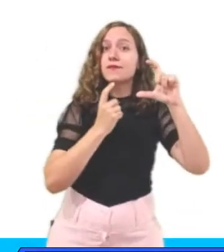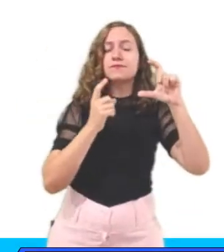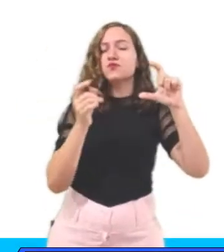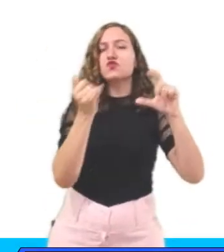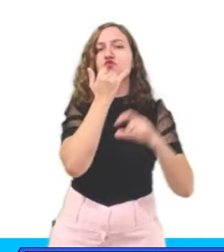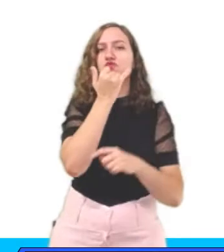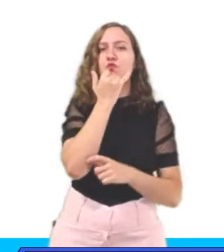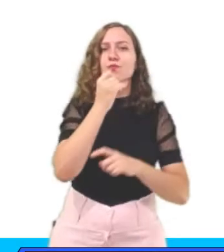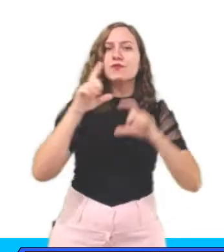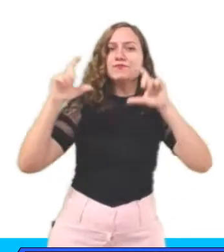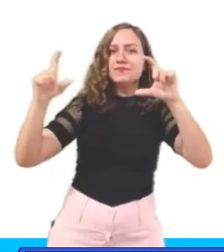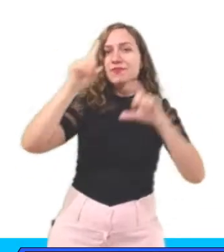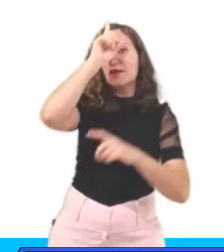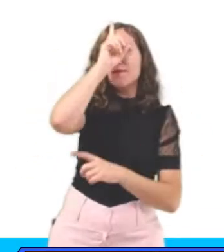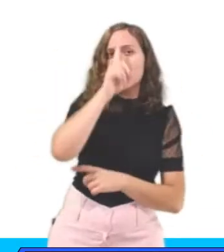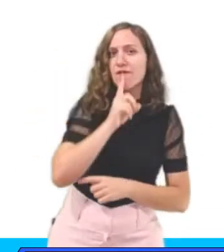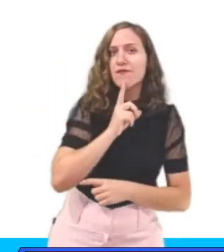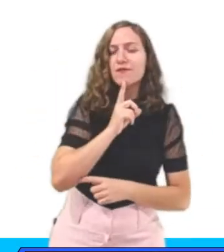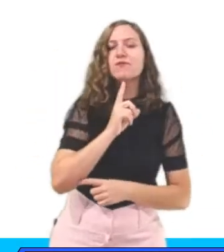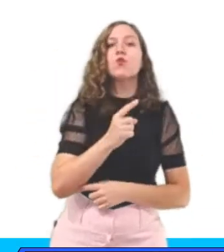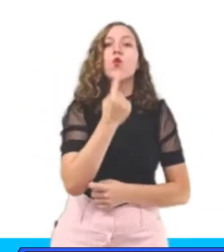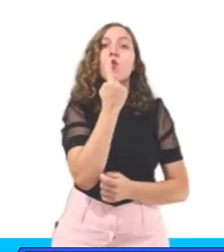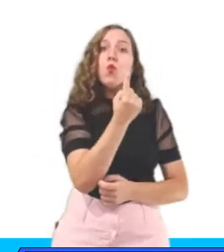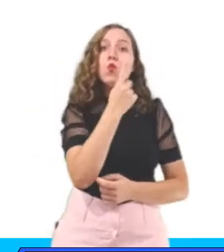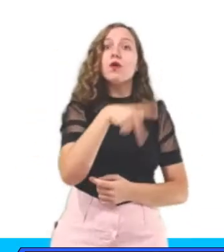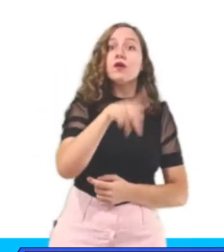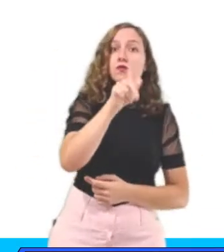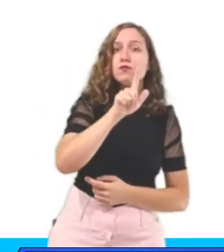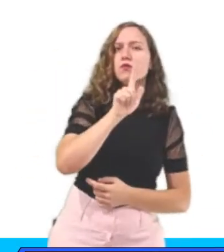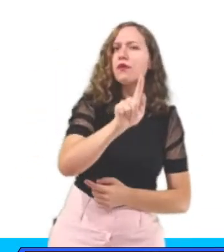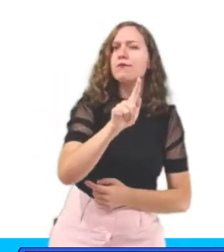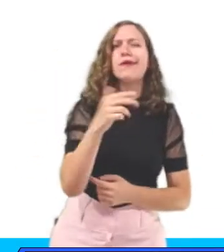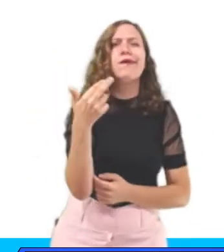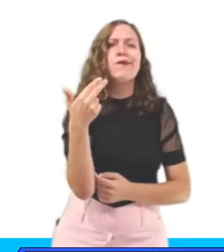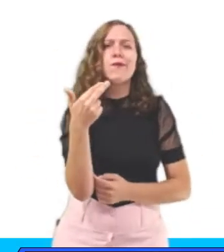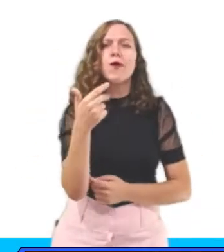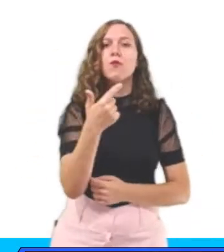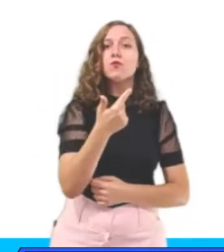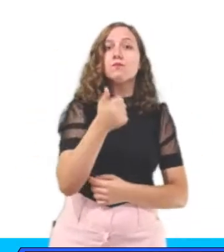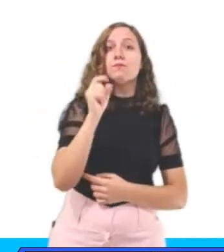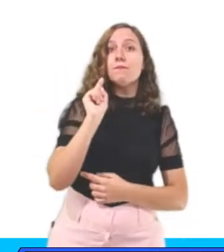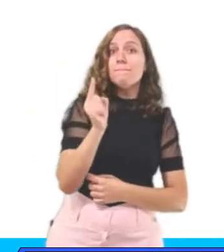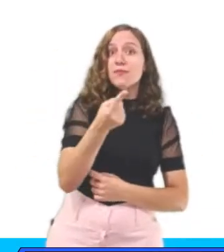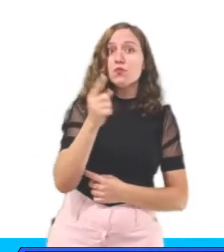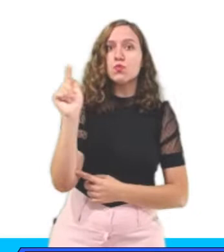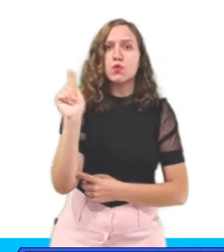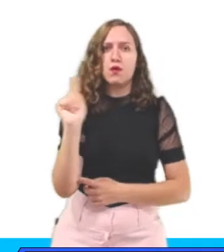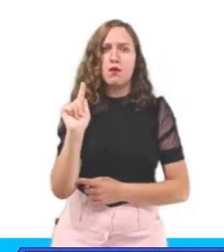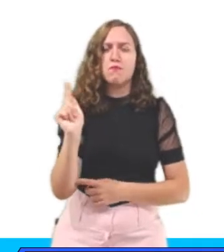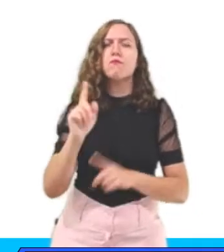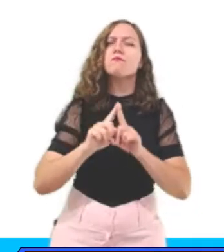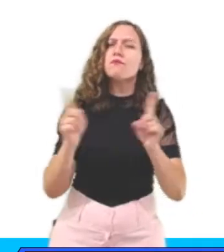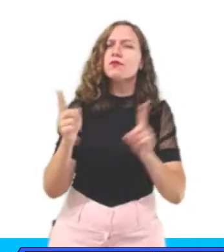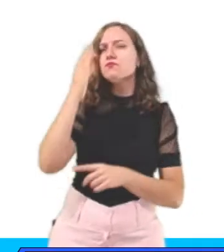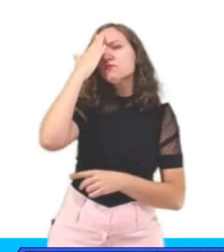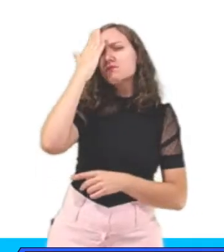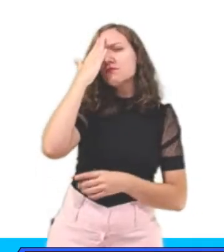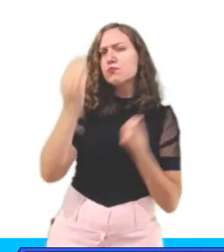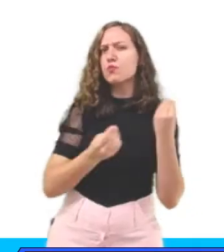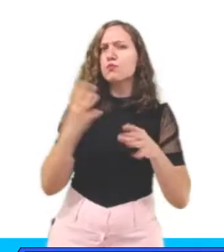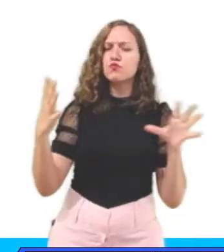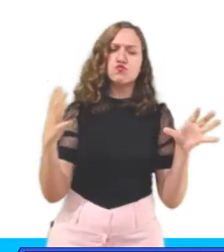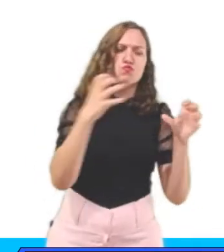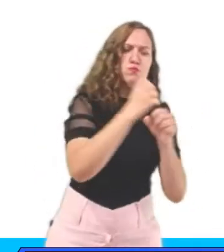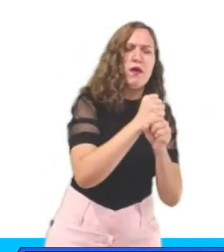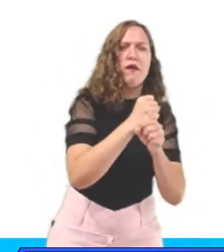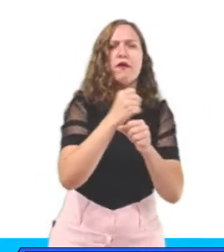Então, se eu só tenho 200 gramas, para descobrir quantas vezes eu vou somar ou multiplicar para ter